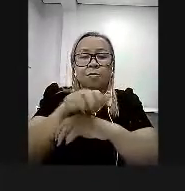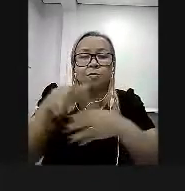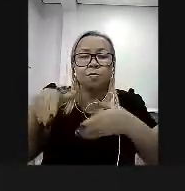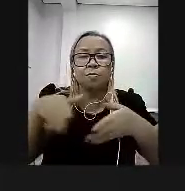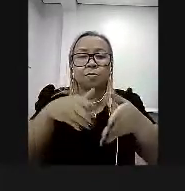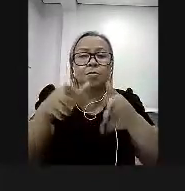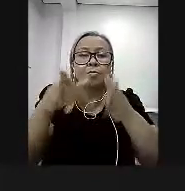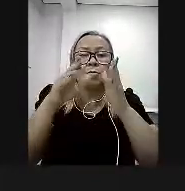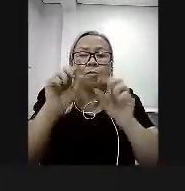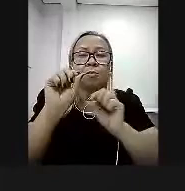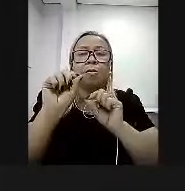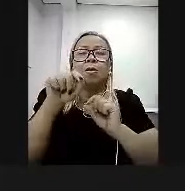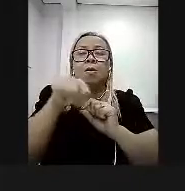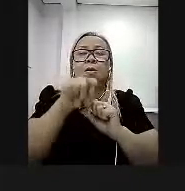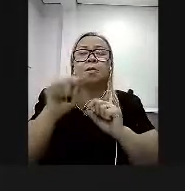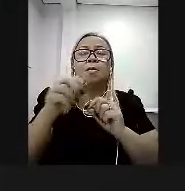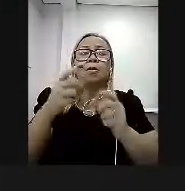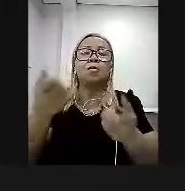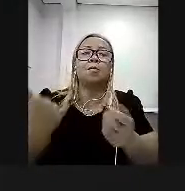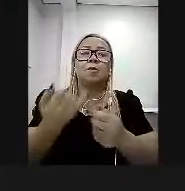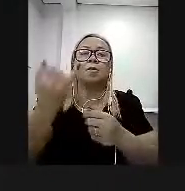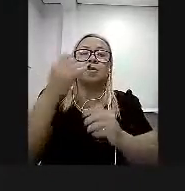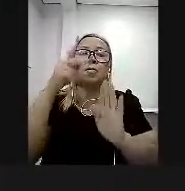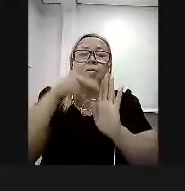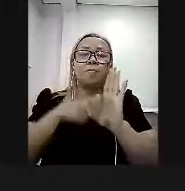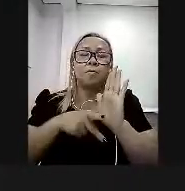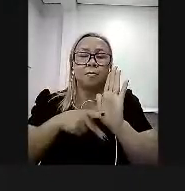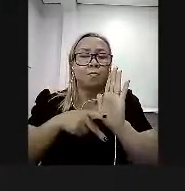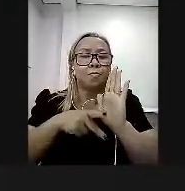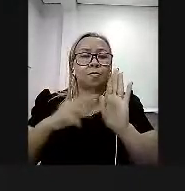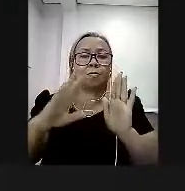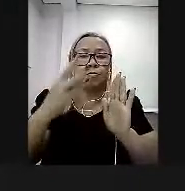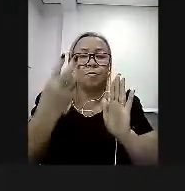Isso é que é importante em qualquer projeto curatorial.